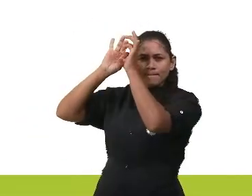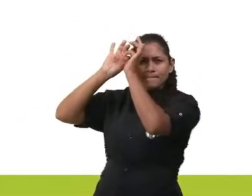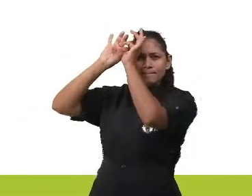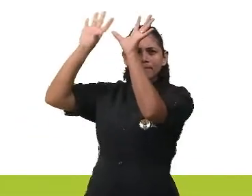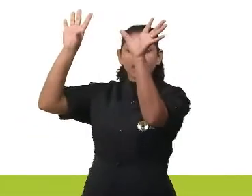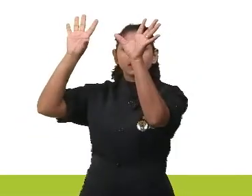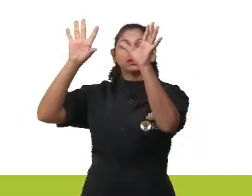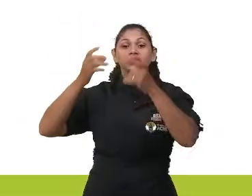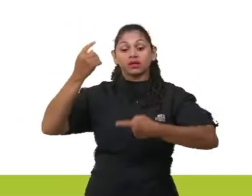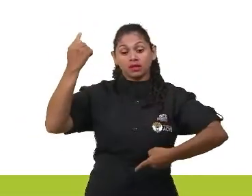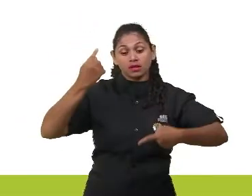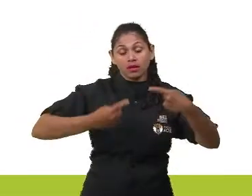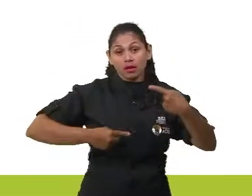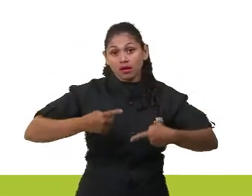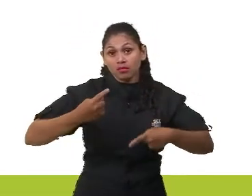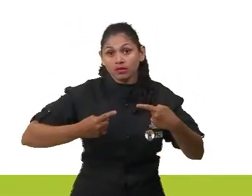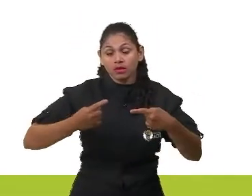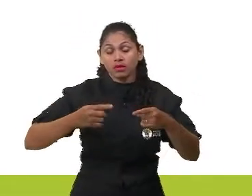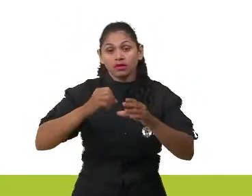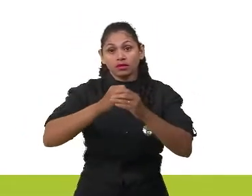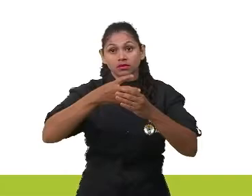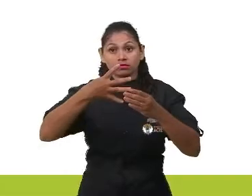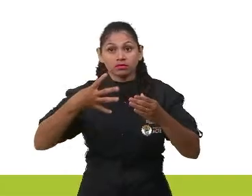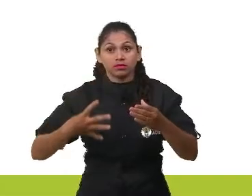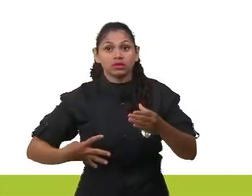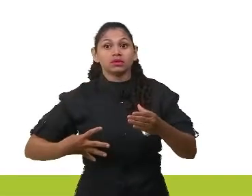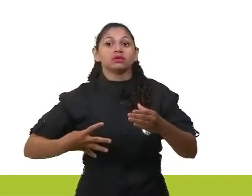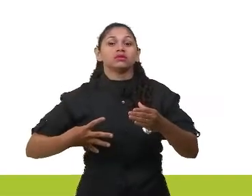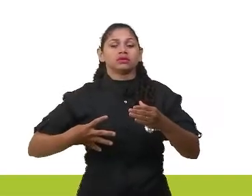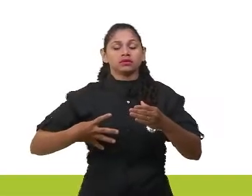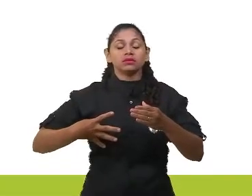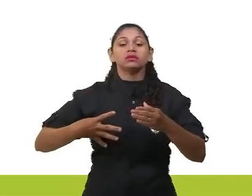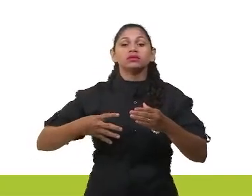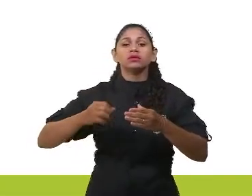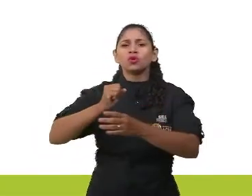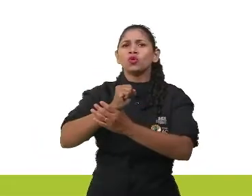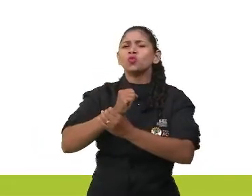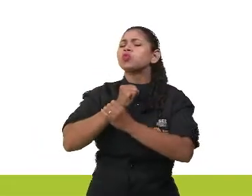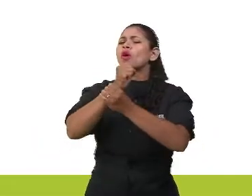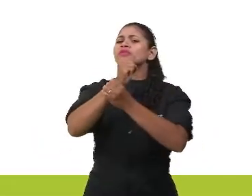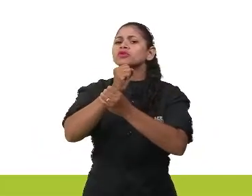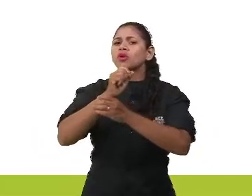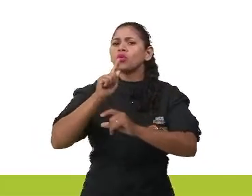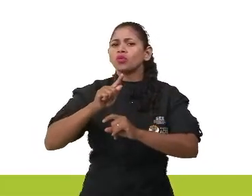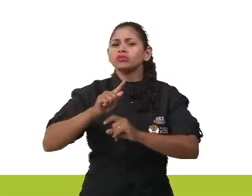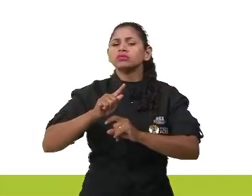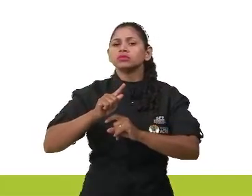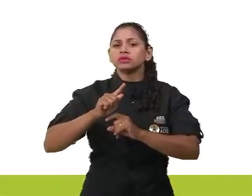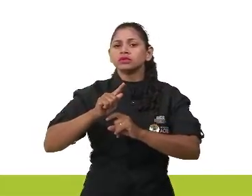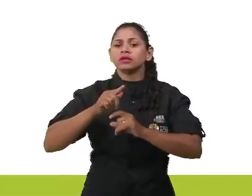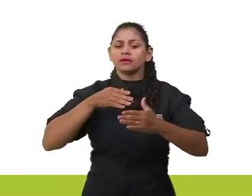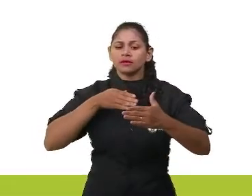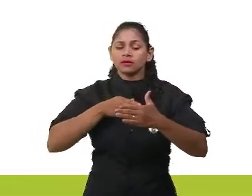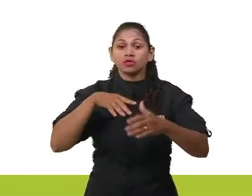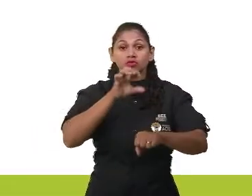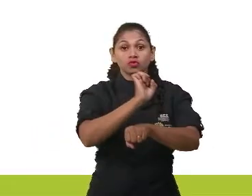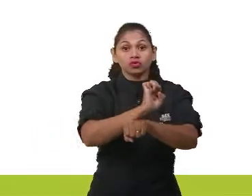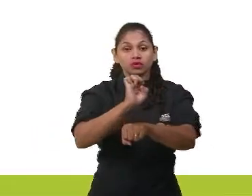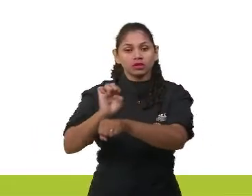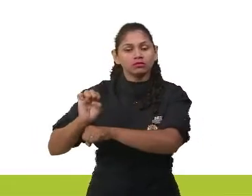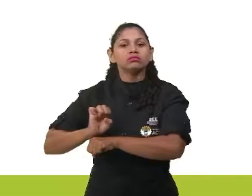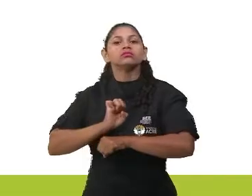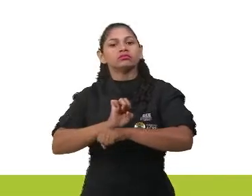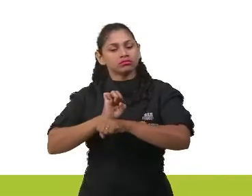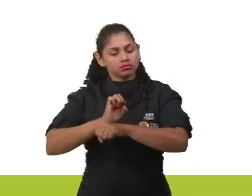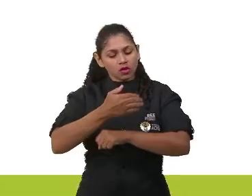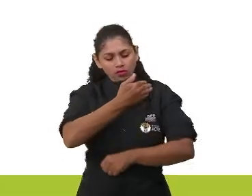na política, né, caracterizando o absolutismo, a gente veio com o quê? Com a forte intervenção do Estado. Então, durante o